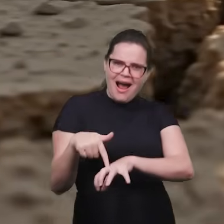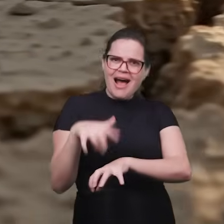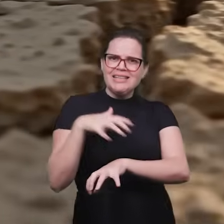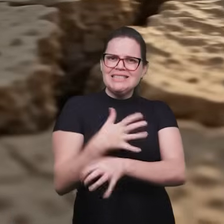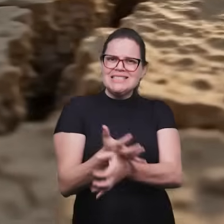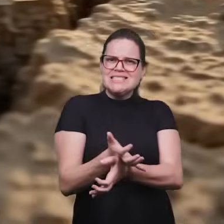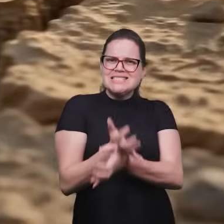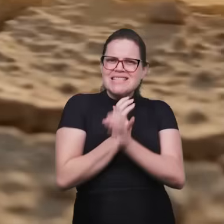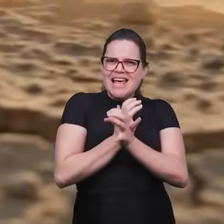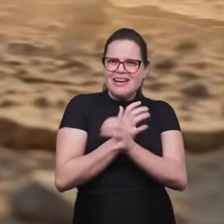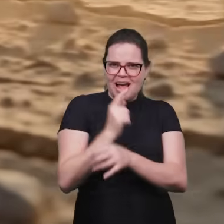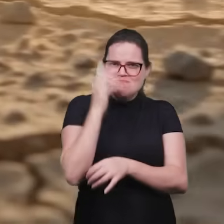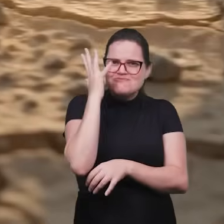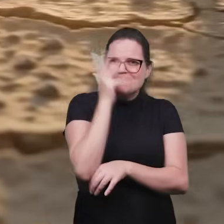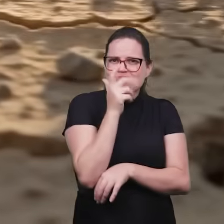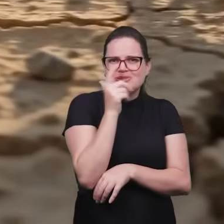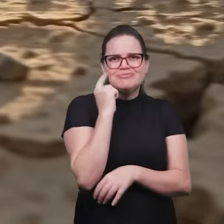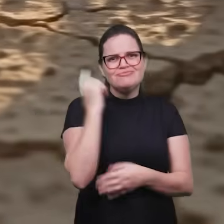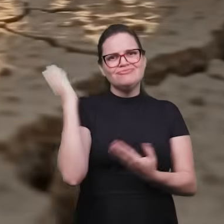que ninguém o desejasse.